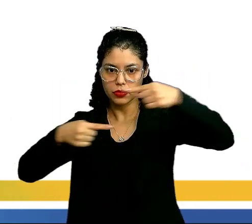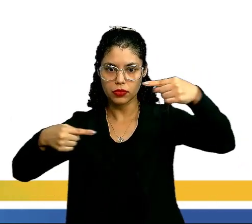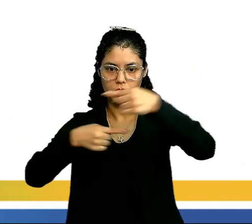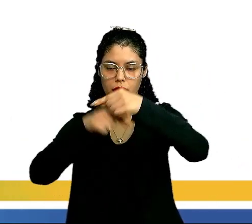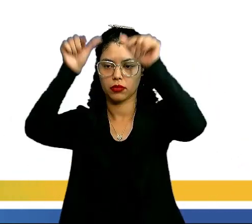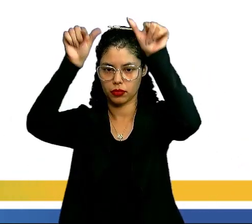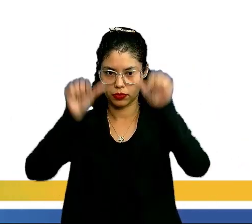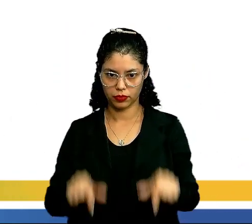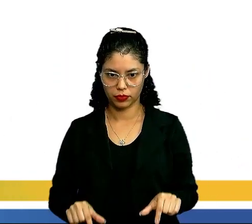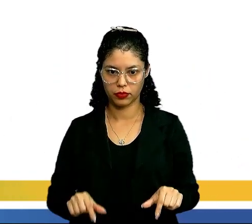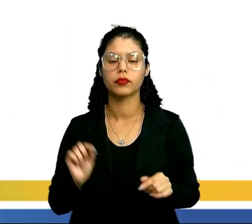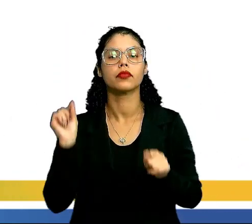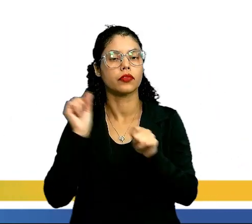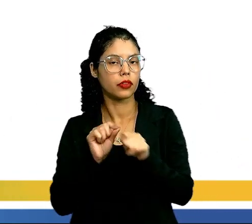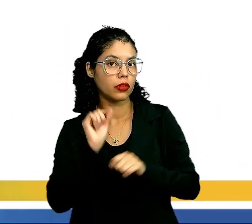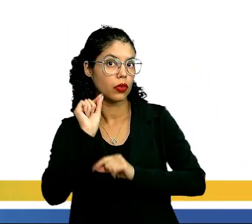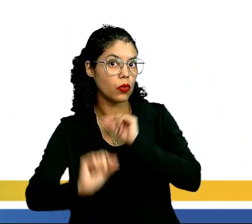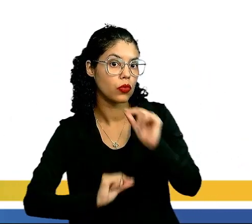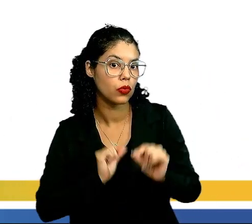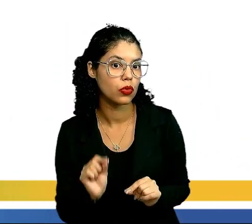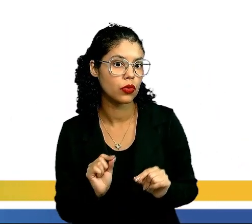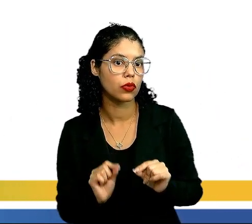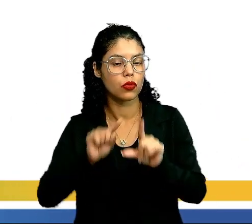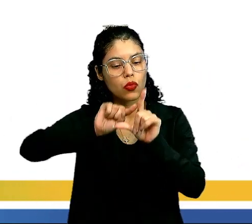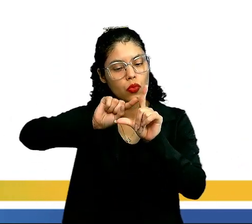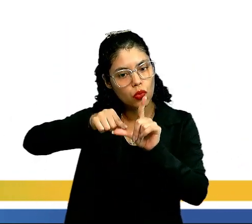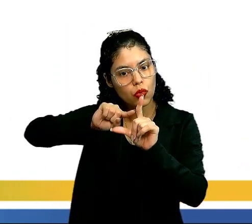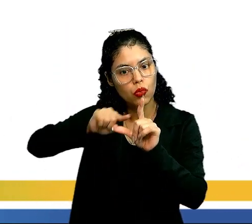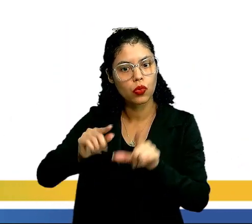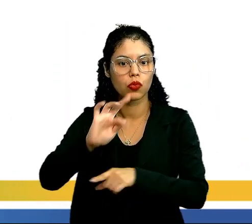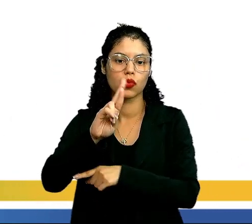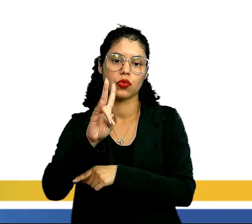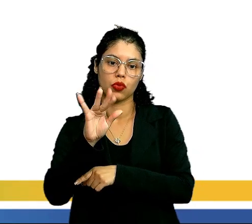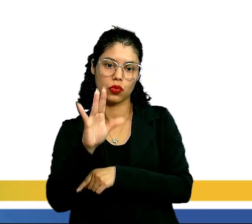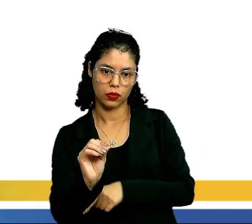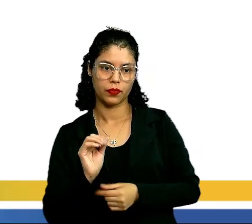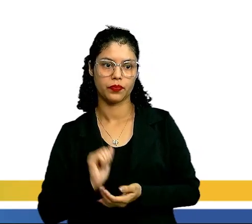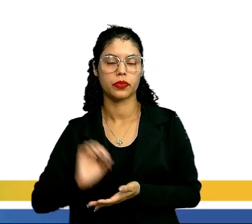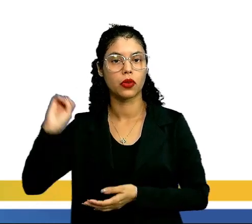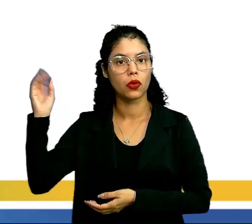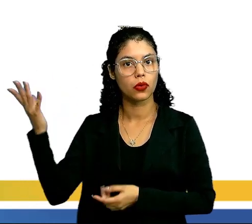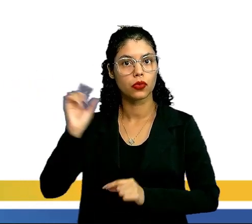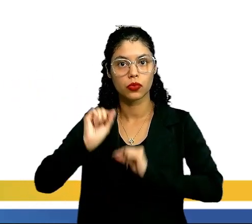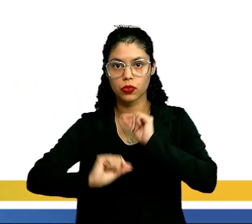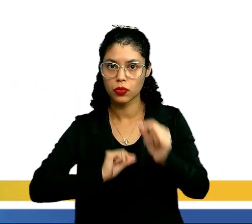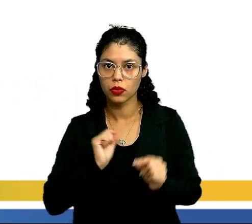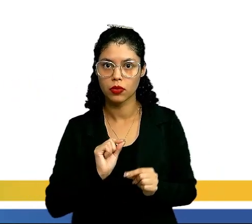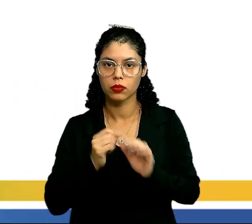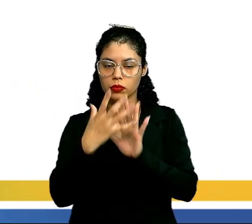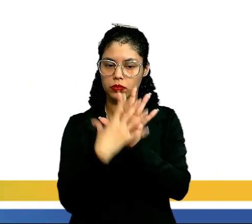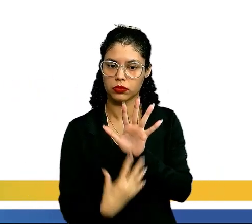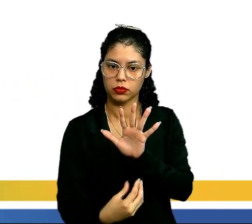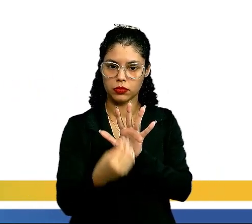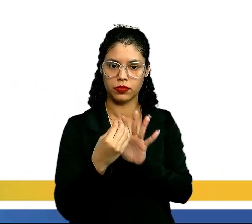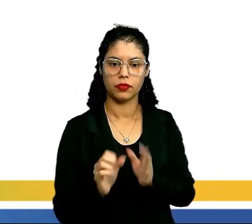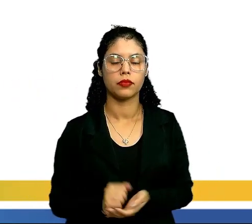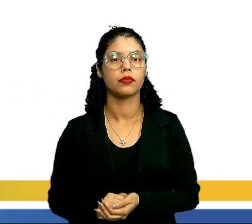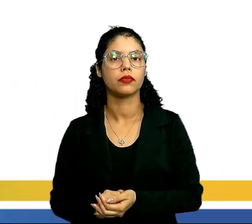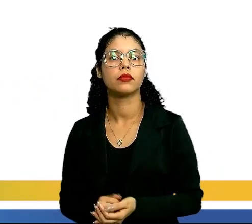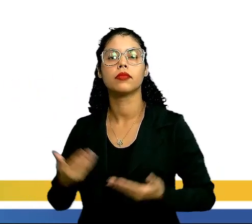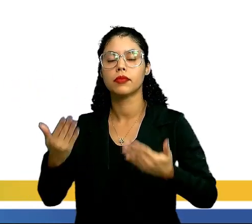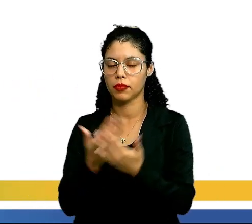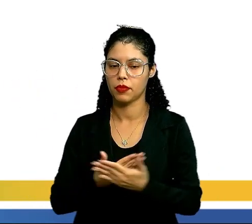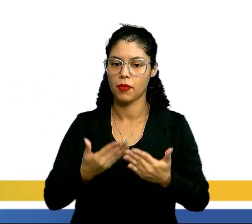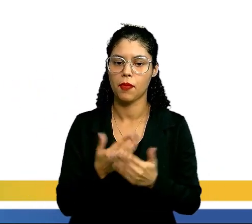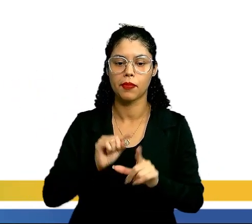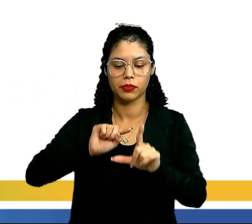retas, formando ângulos retos. Logo, nesse tipo de projeção, a